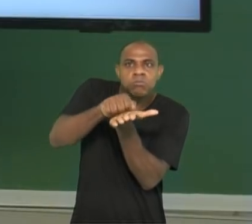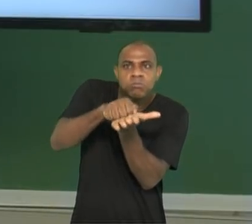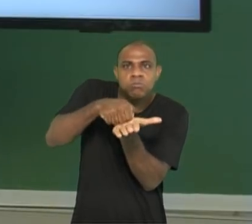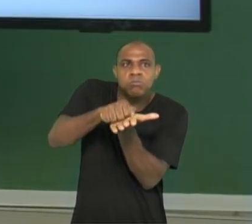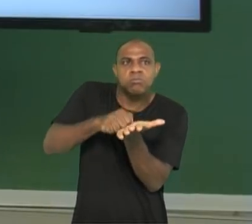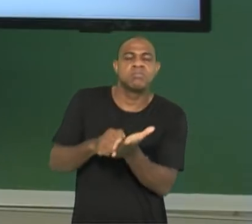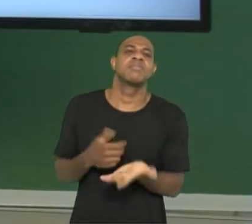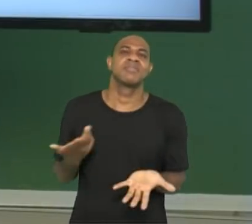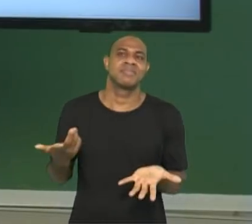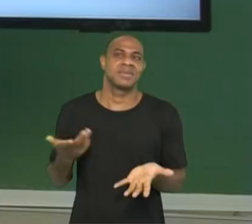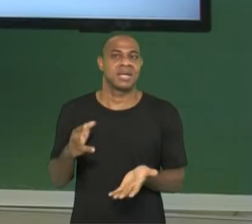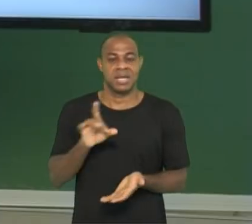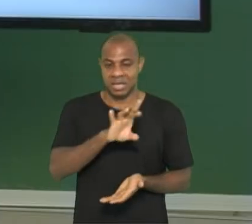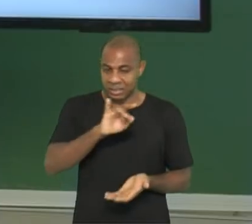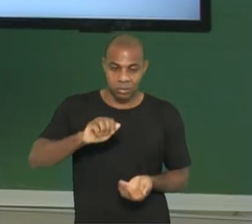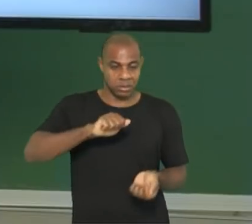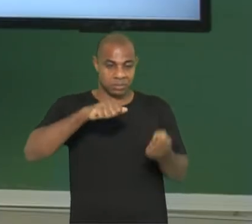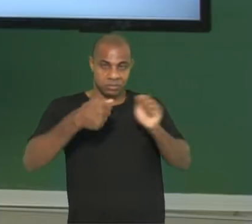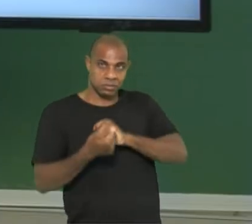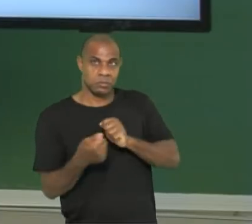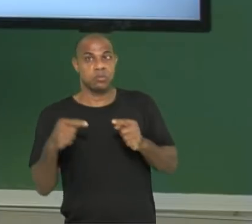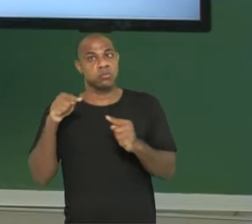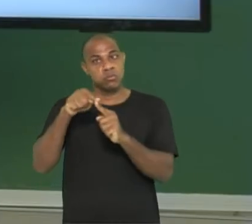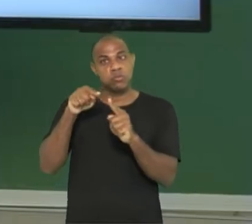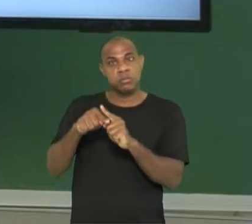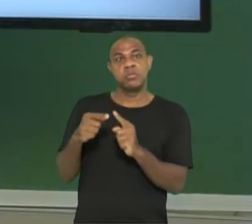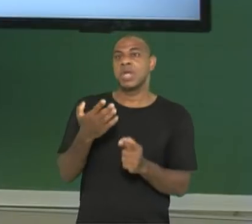um com sua adaptação para o seu tipo de alimentação.